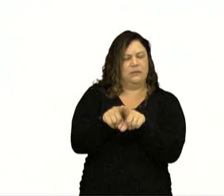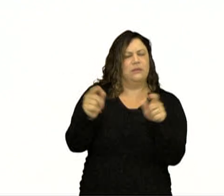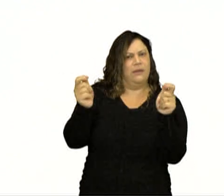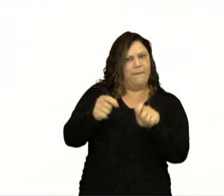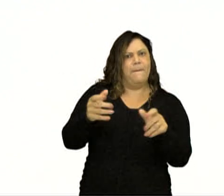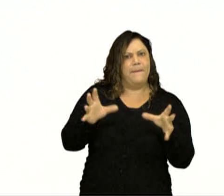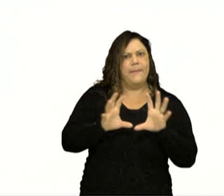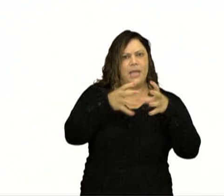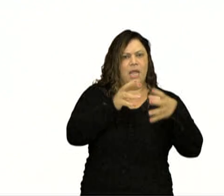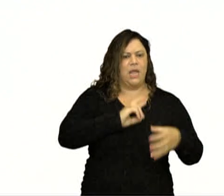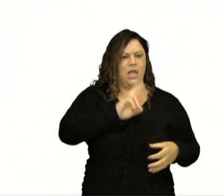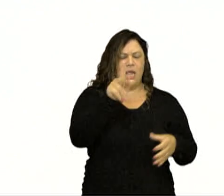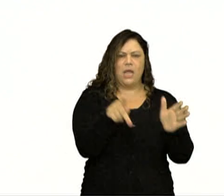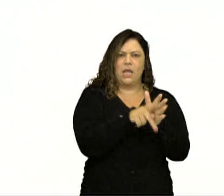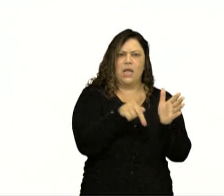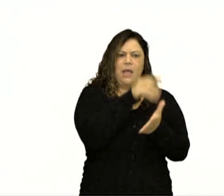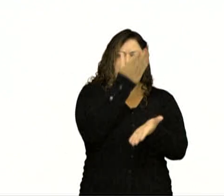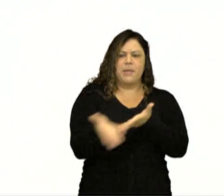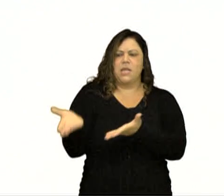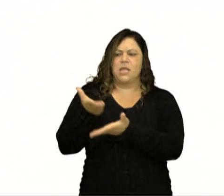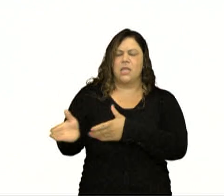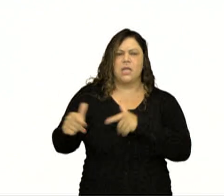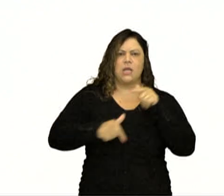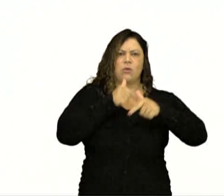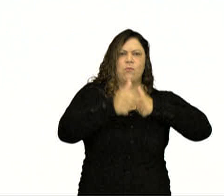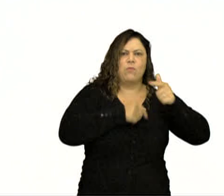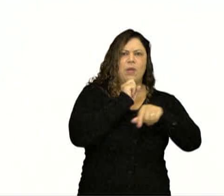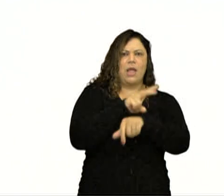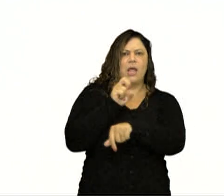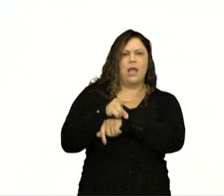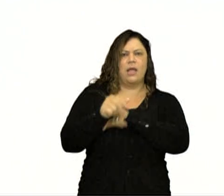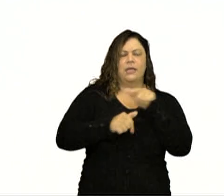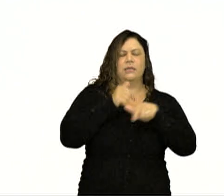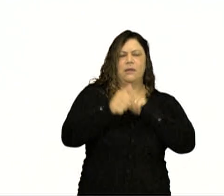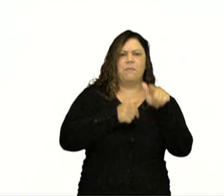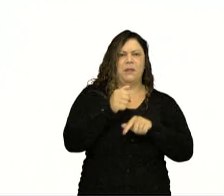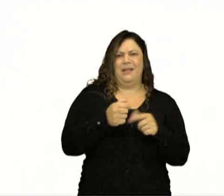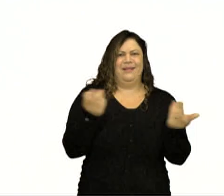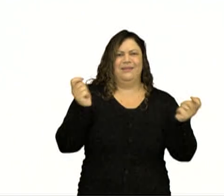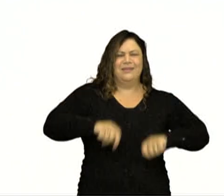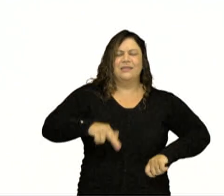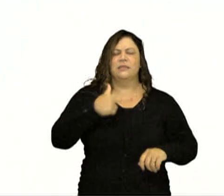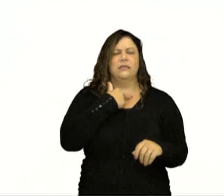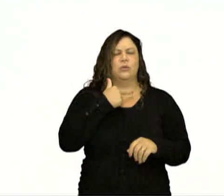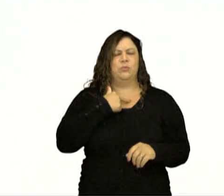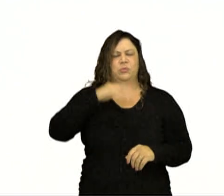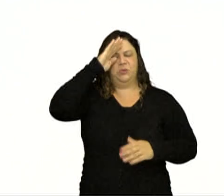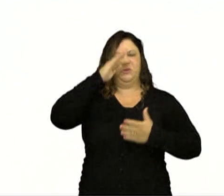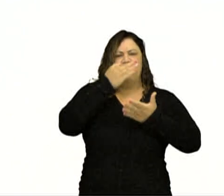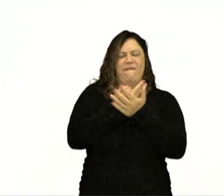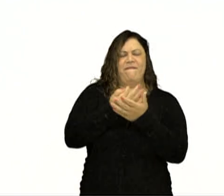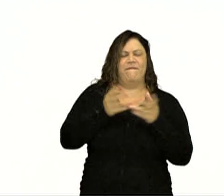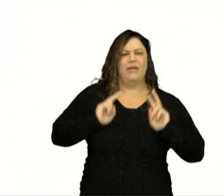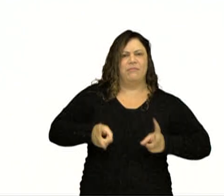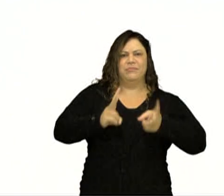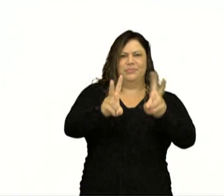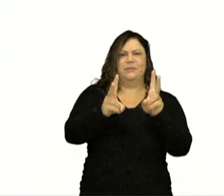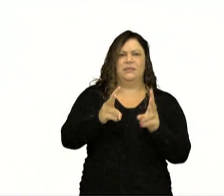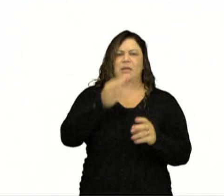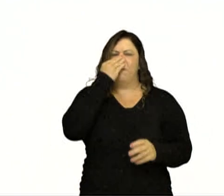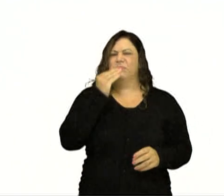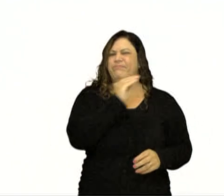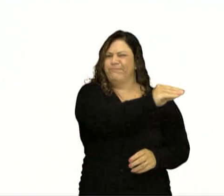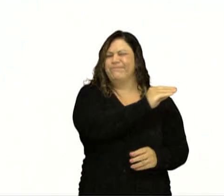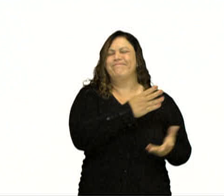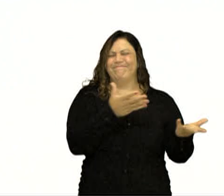perseguidos, perdendo seus empregos e bens, sendo proibidos de professarem sua fé, humilhados, presos, foram enviados